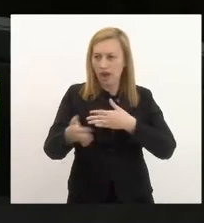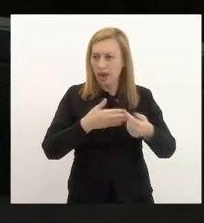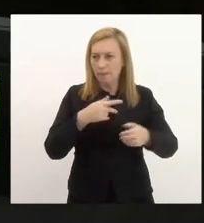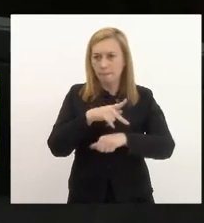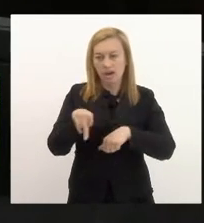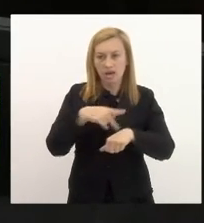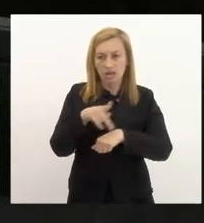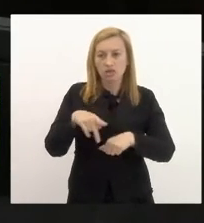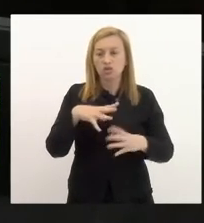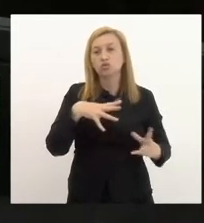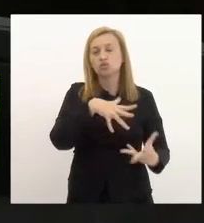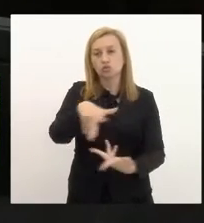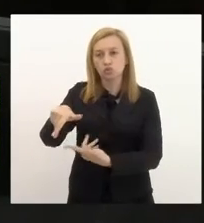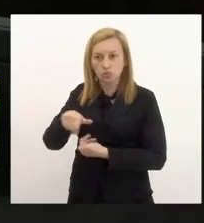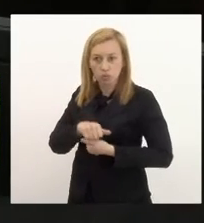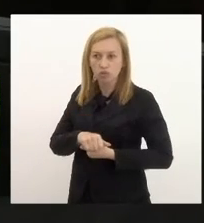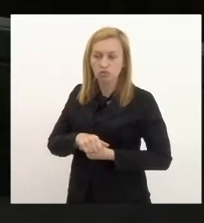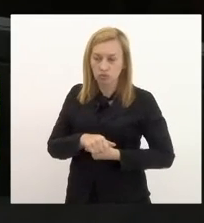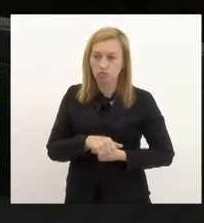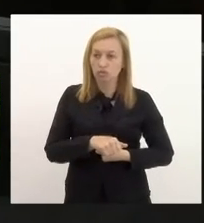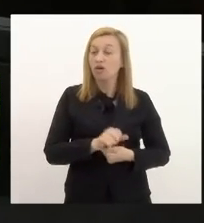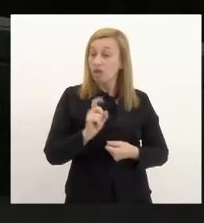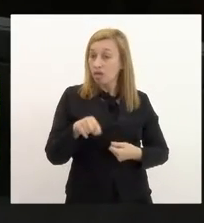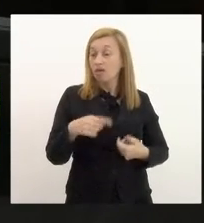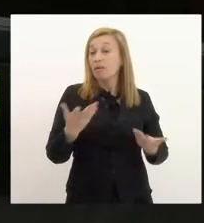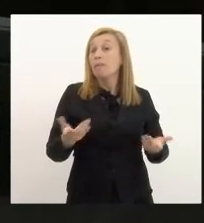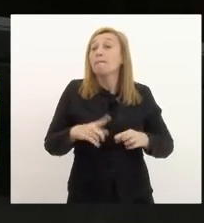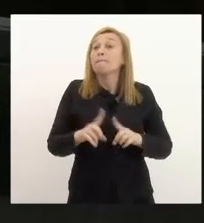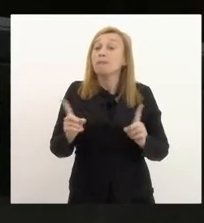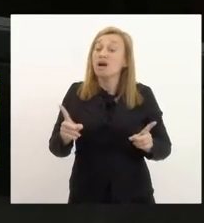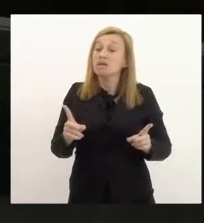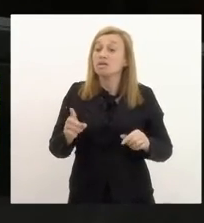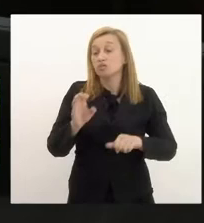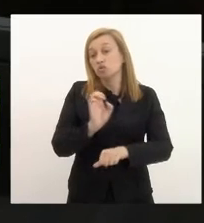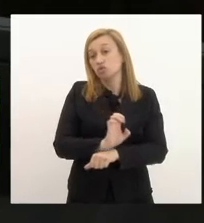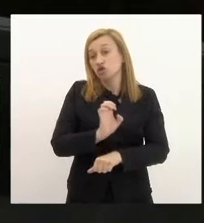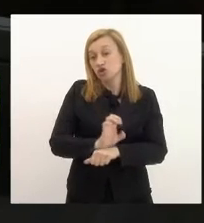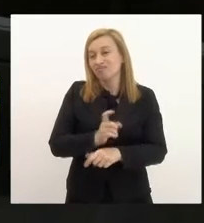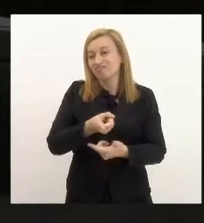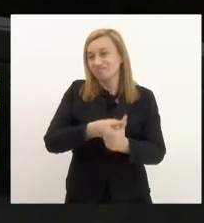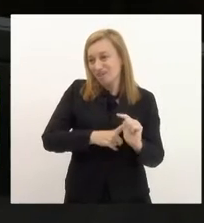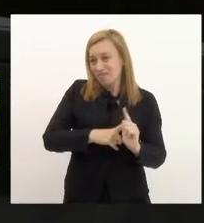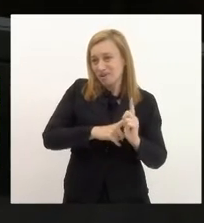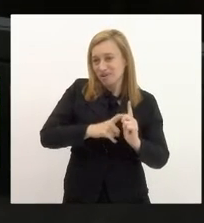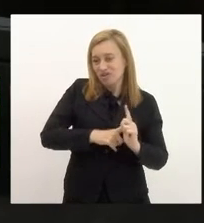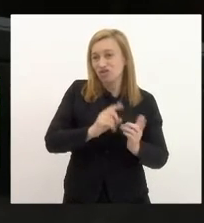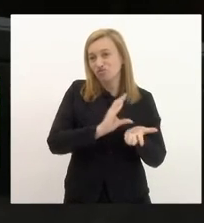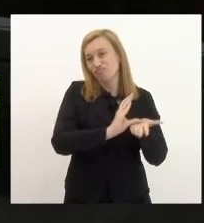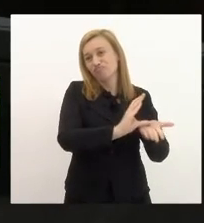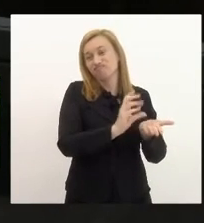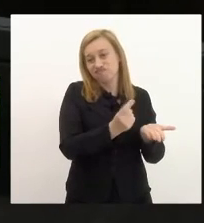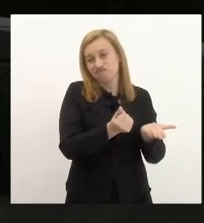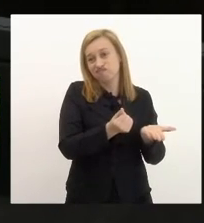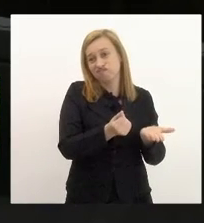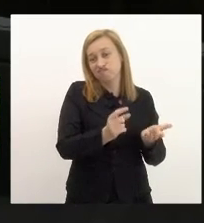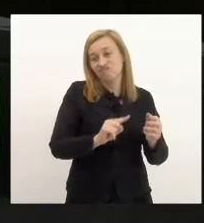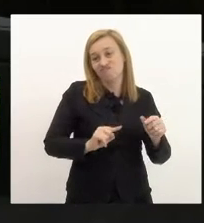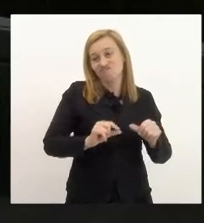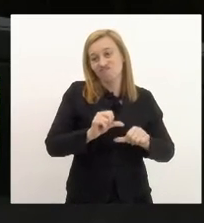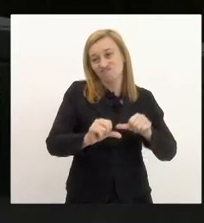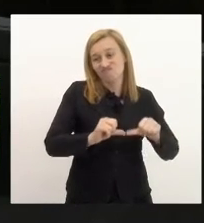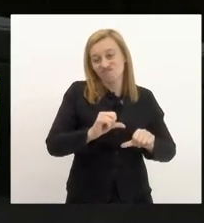país do mundo é assim você dizem onera as exportações só que para os estados que dependiam desse recurso acabou modificando